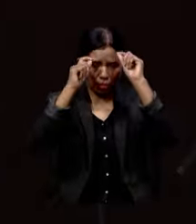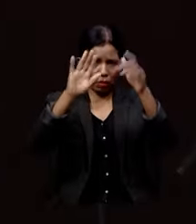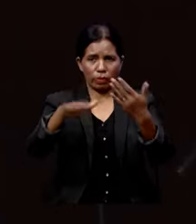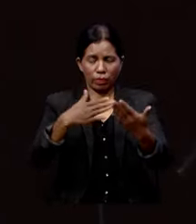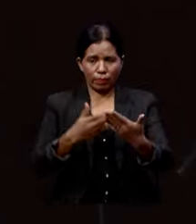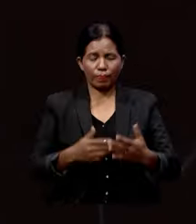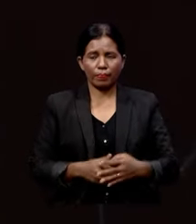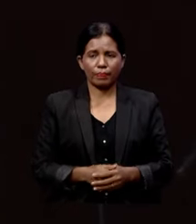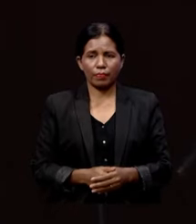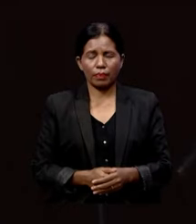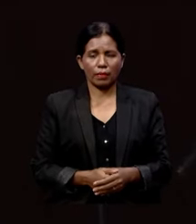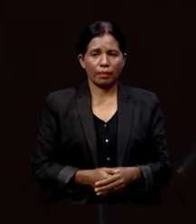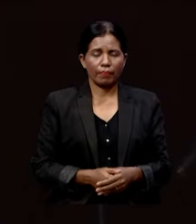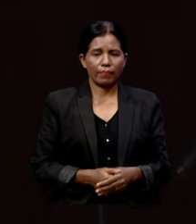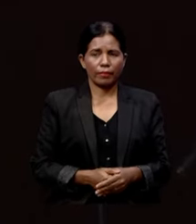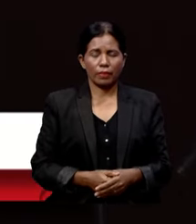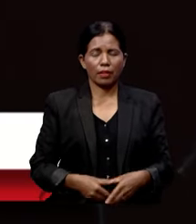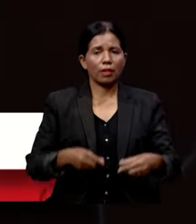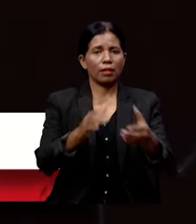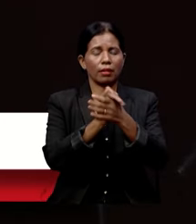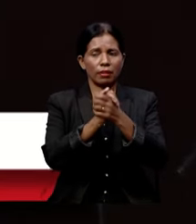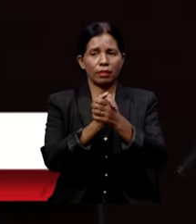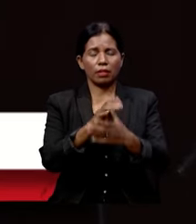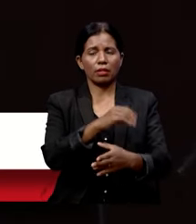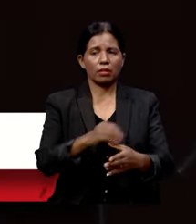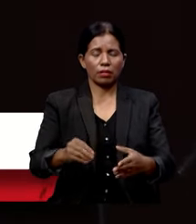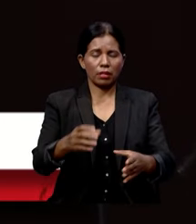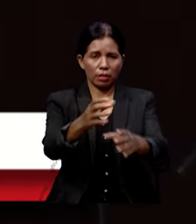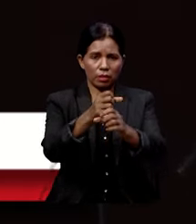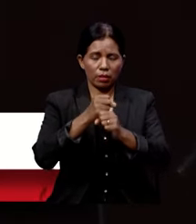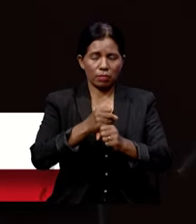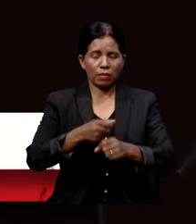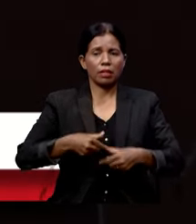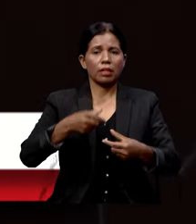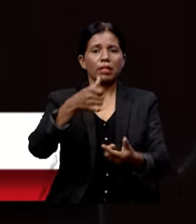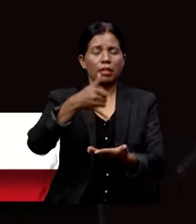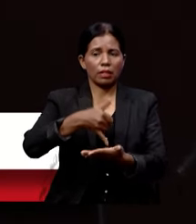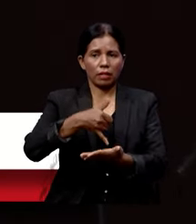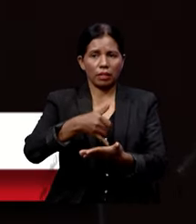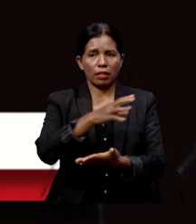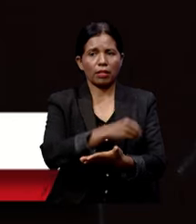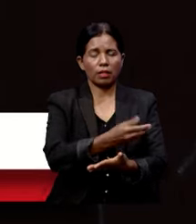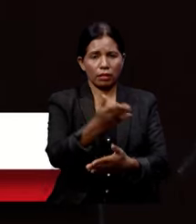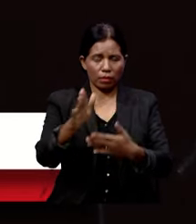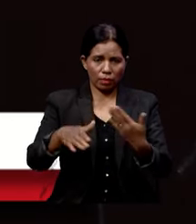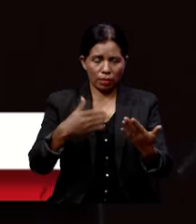É uma honra receber este prémio na presença dos